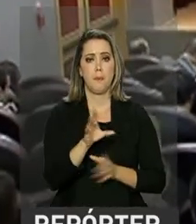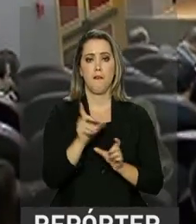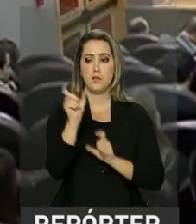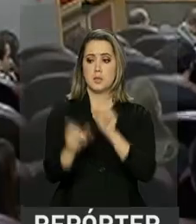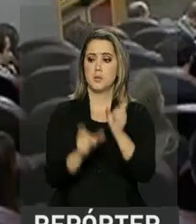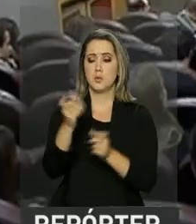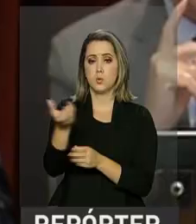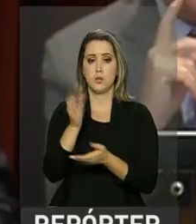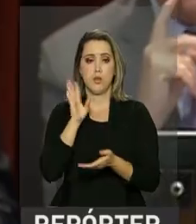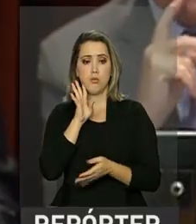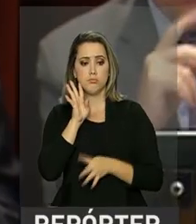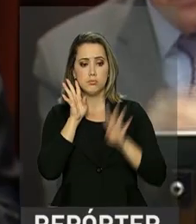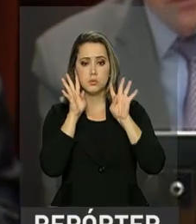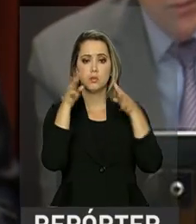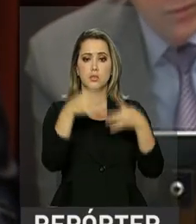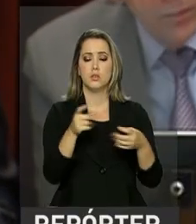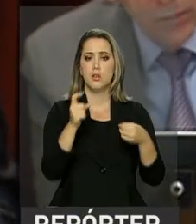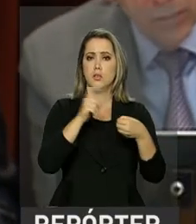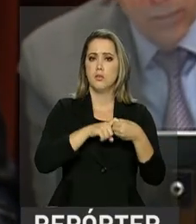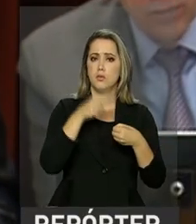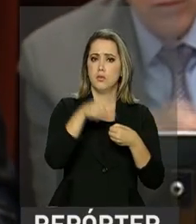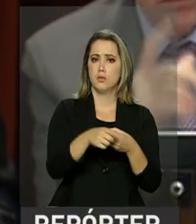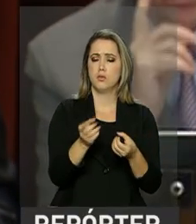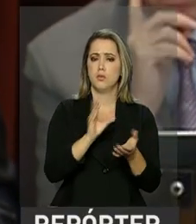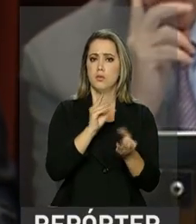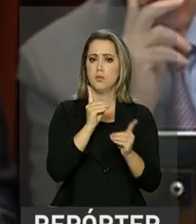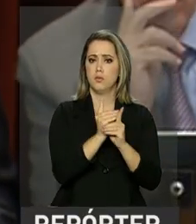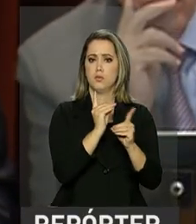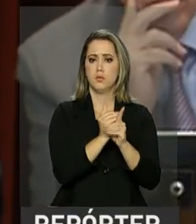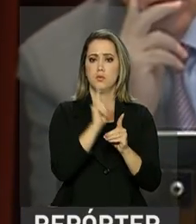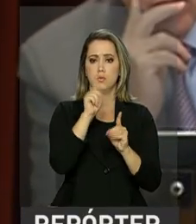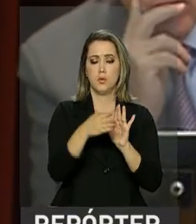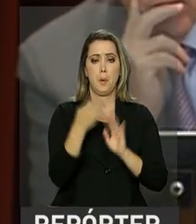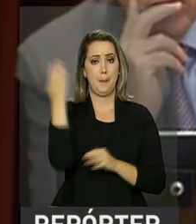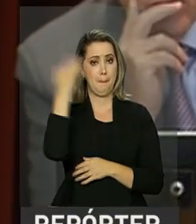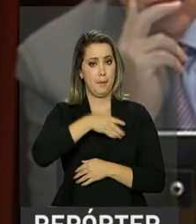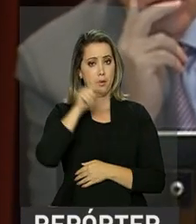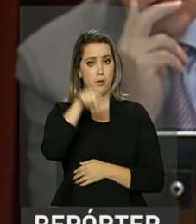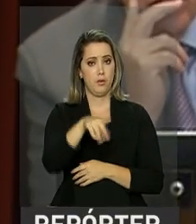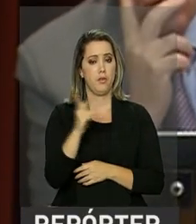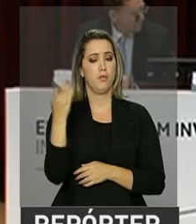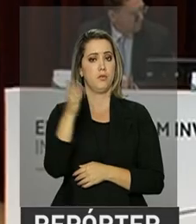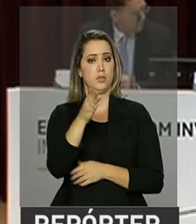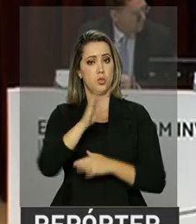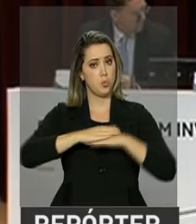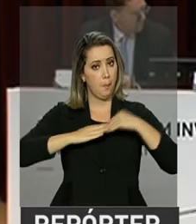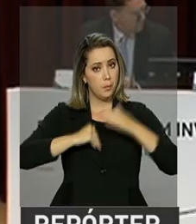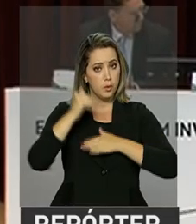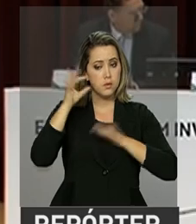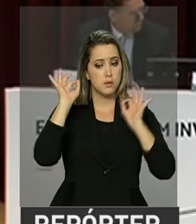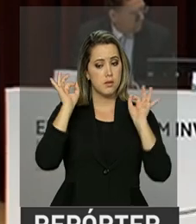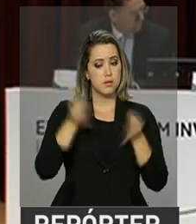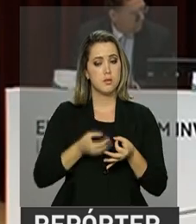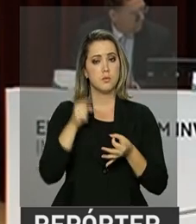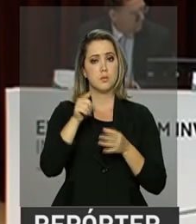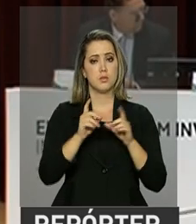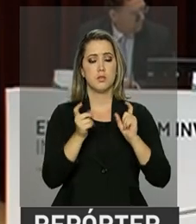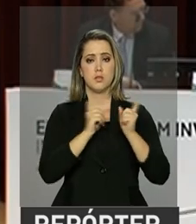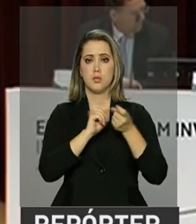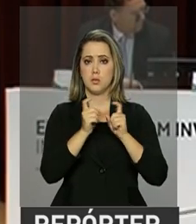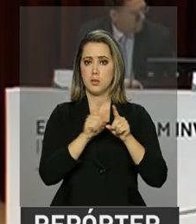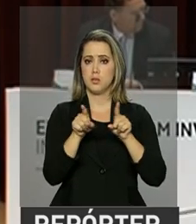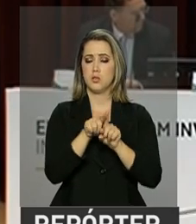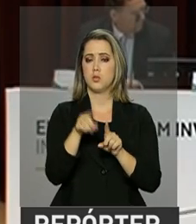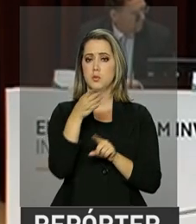a retomada de encontros como este é mais uma prova do profissionalismo dessa direção da petrobras e uma mostra do comprometimento da companhia